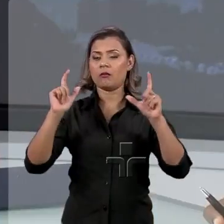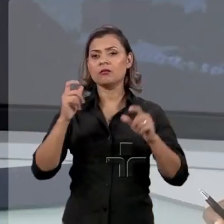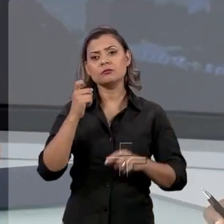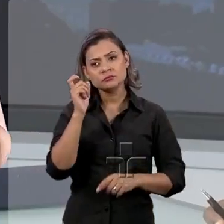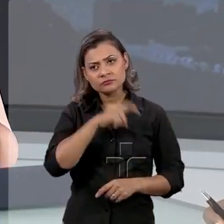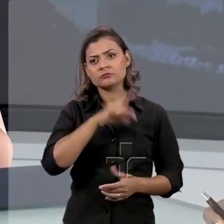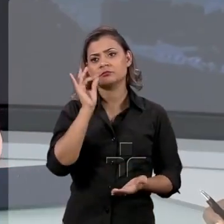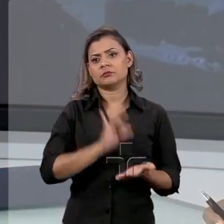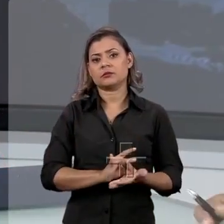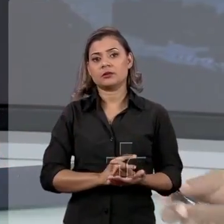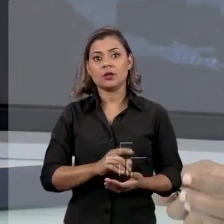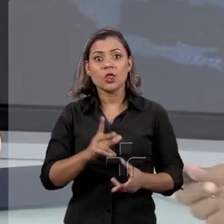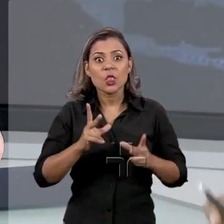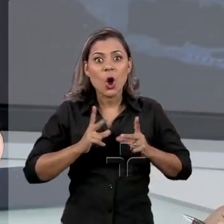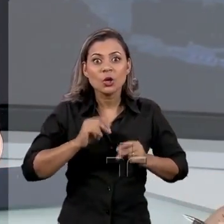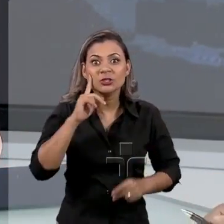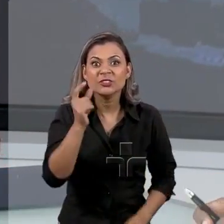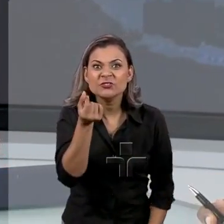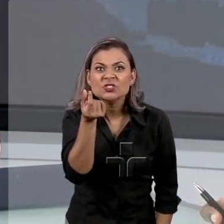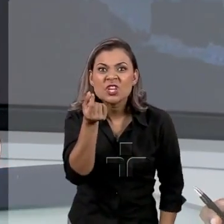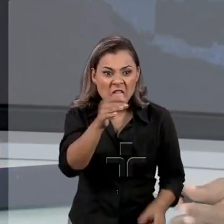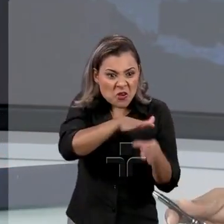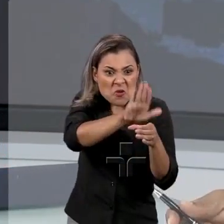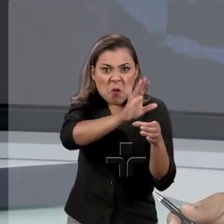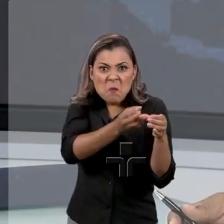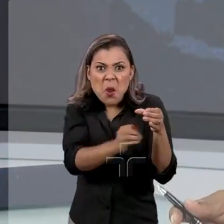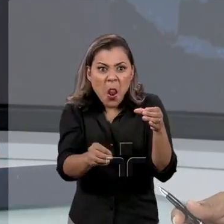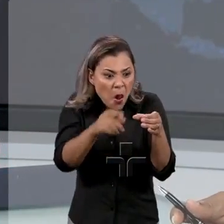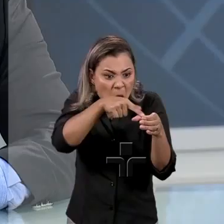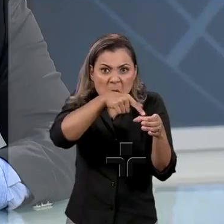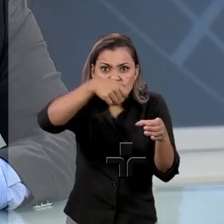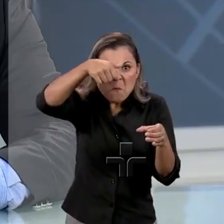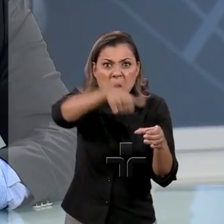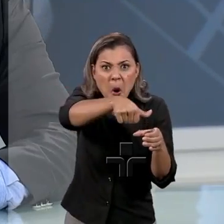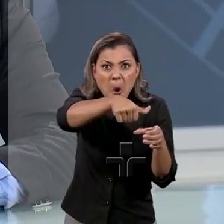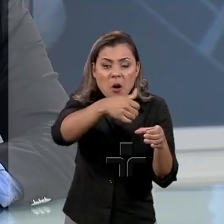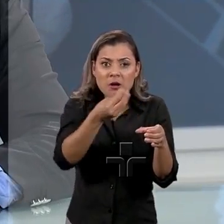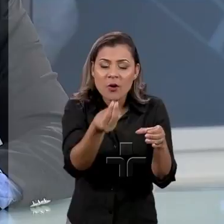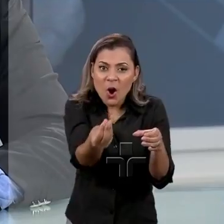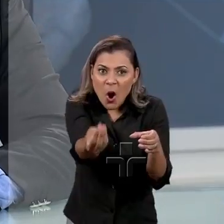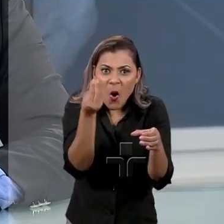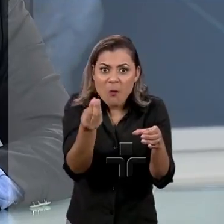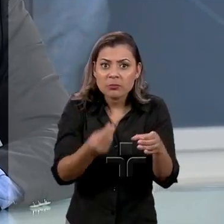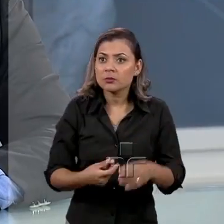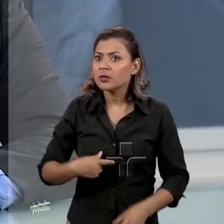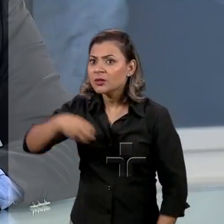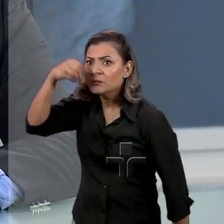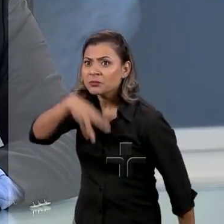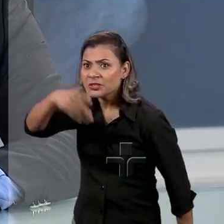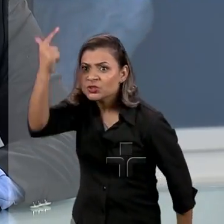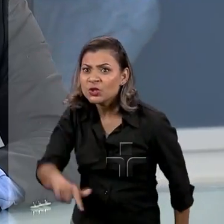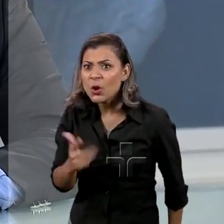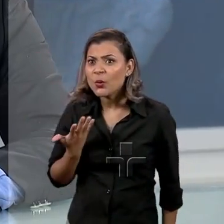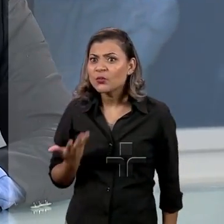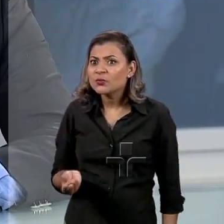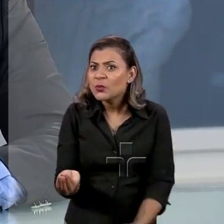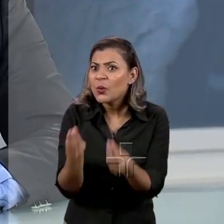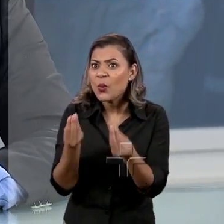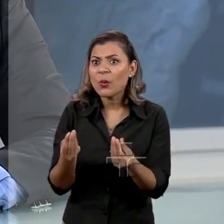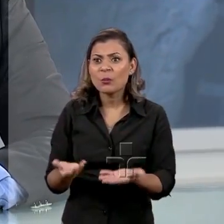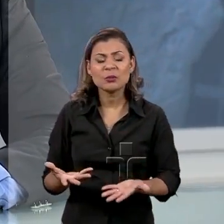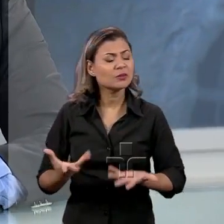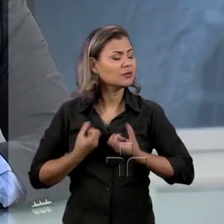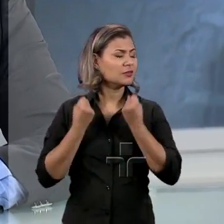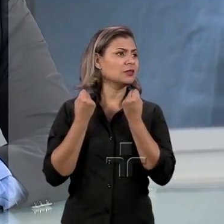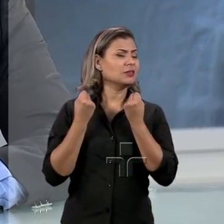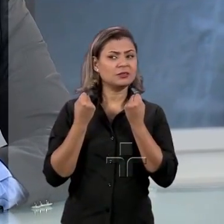Aquela imagem do dinheiro sendo descartado no vaso sanitário é muito agressiva. De novo, é muito agressivo e coloca em